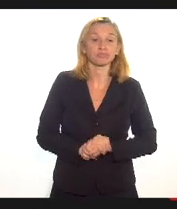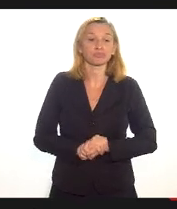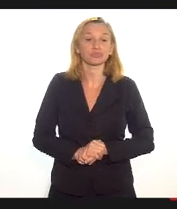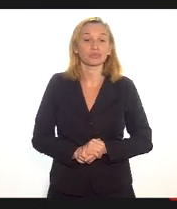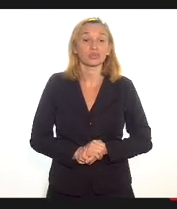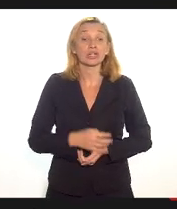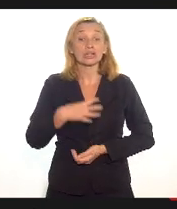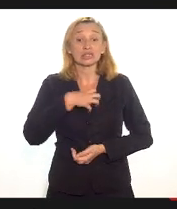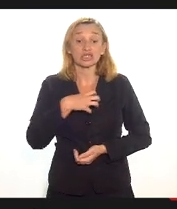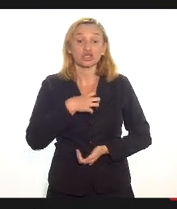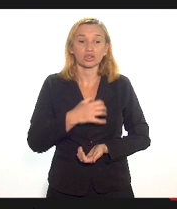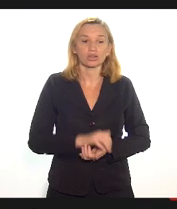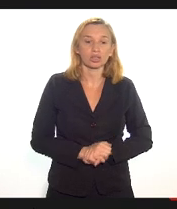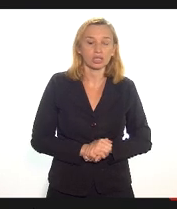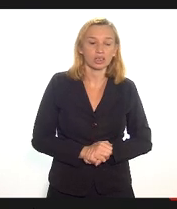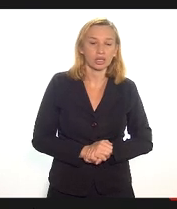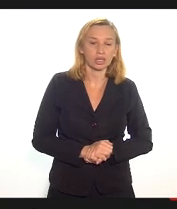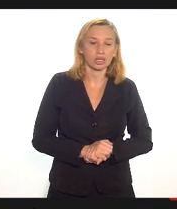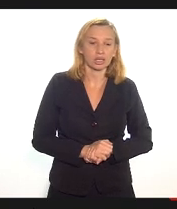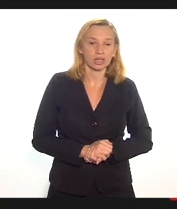nesse sentido,